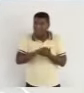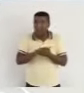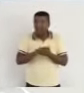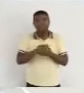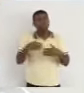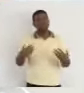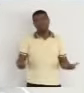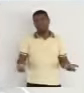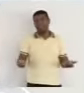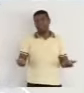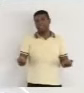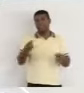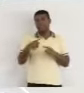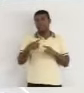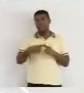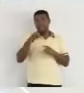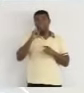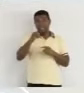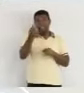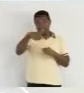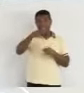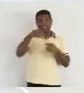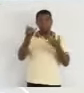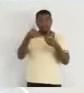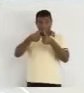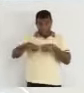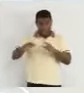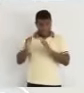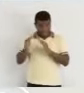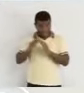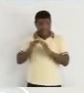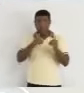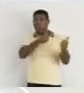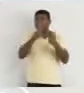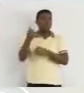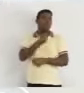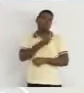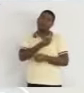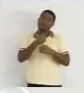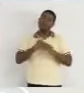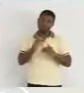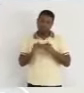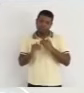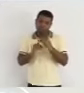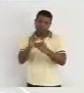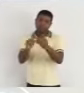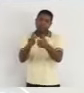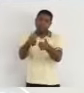nós já estarmos numa fase mais avançada da epidemia. Gostaria de deixar aqui esse recado. E, por outro lado, também eu tenho